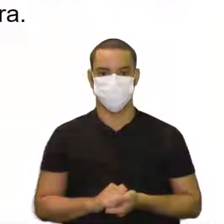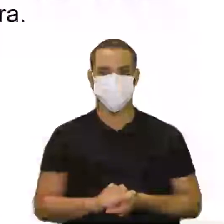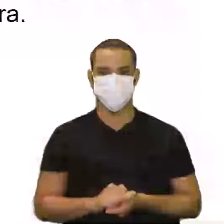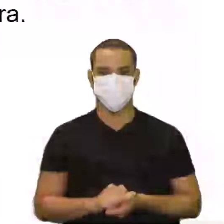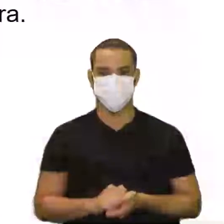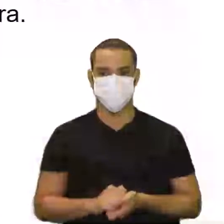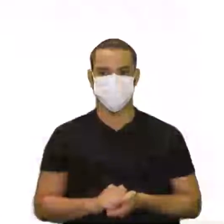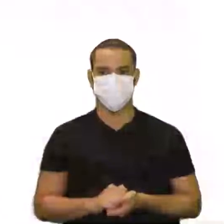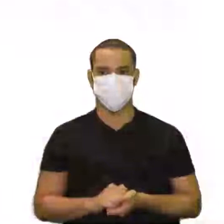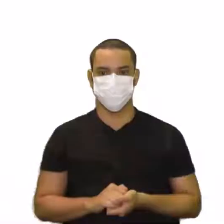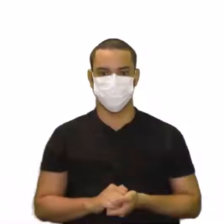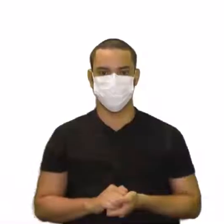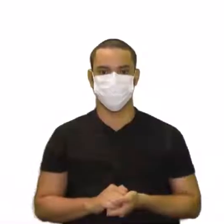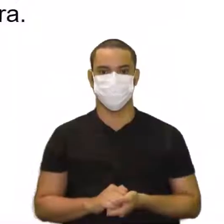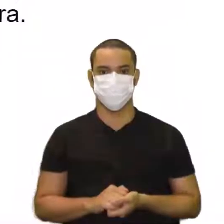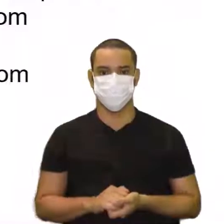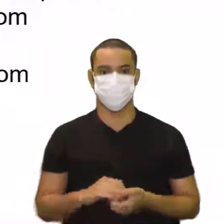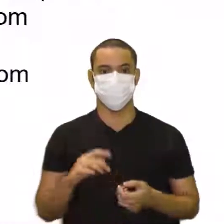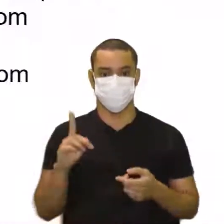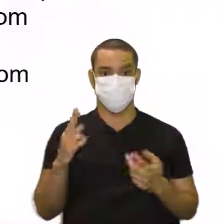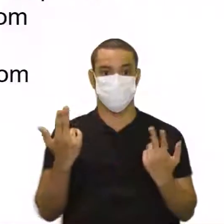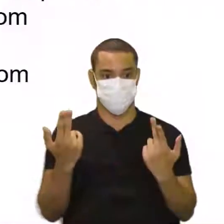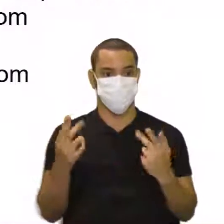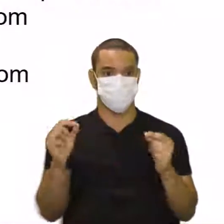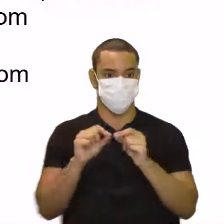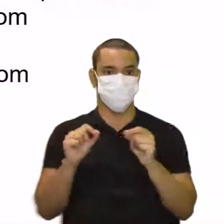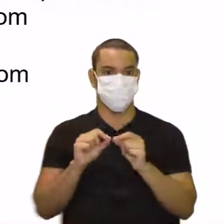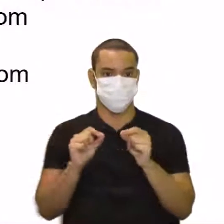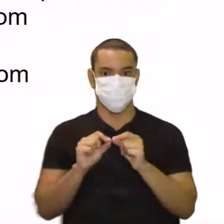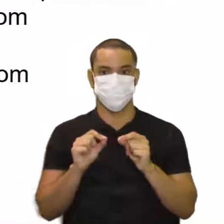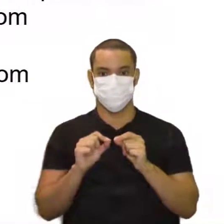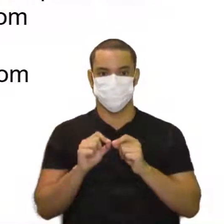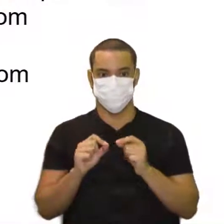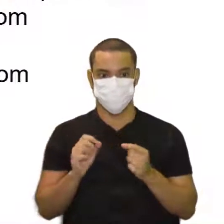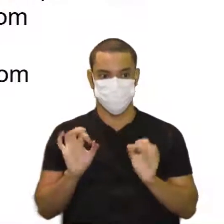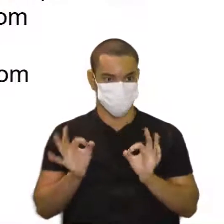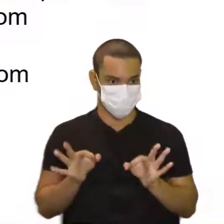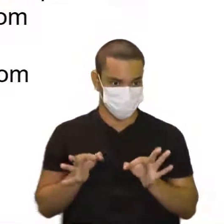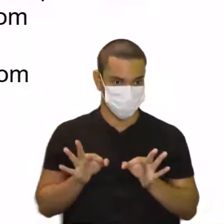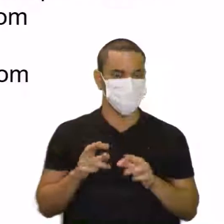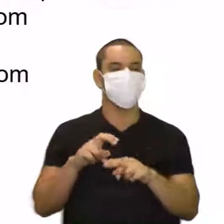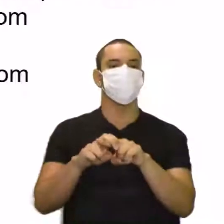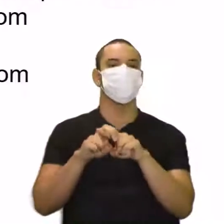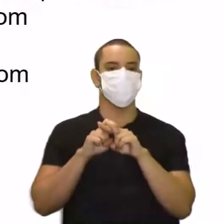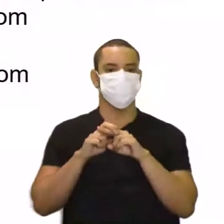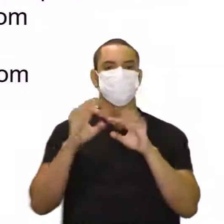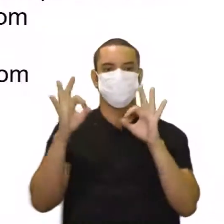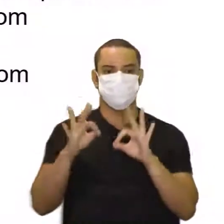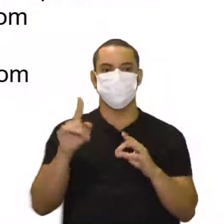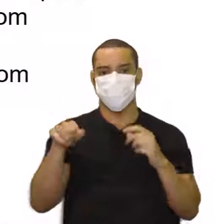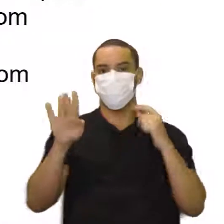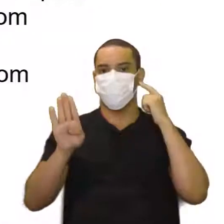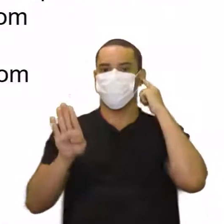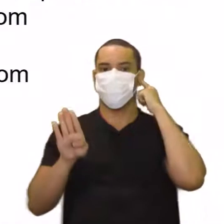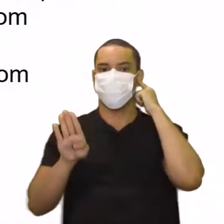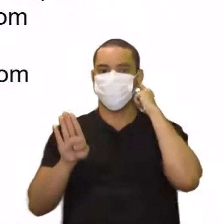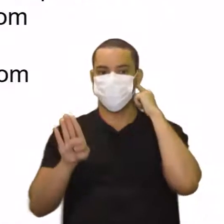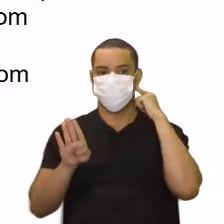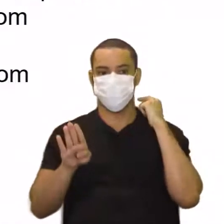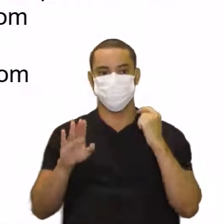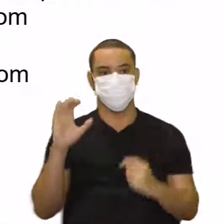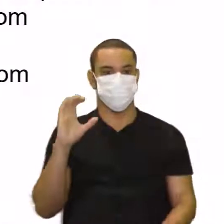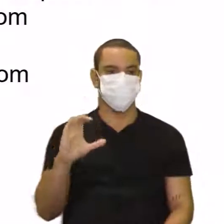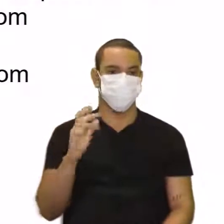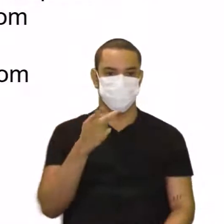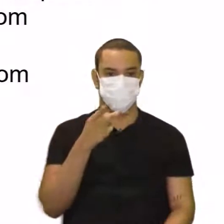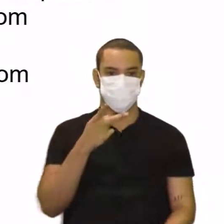outro para a esquerda com polaridade, invertida, ok? Então nós vamos ficar com essa daqui. A outra aqui